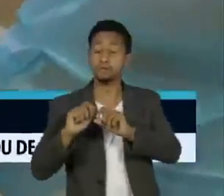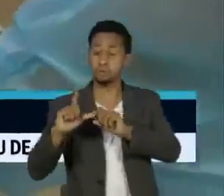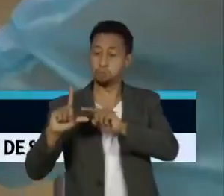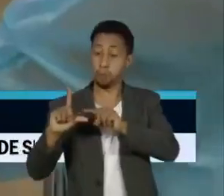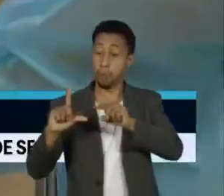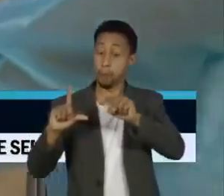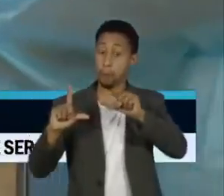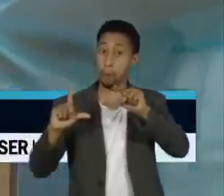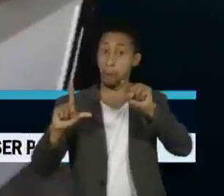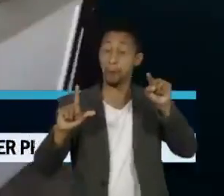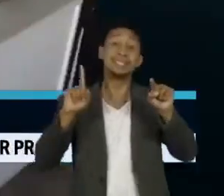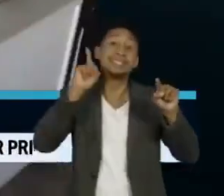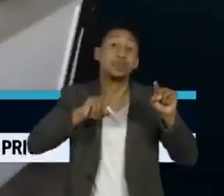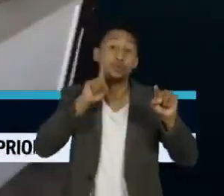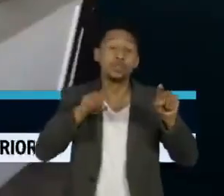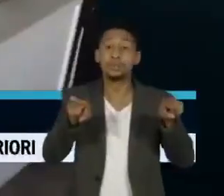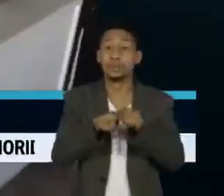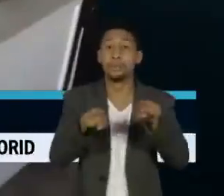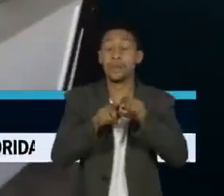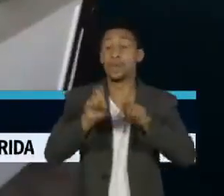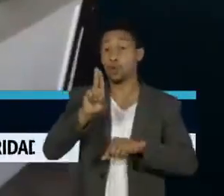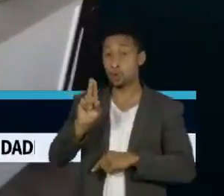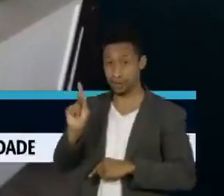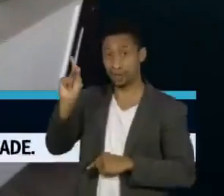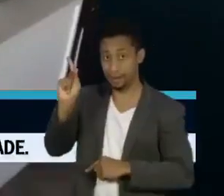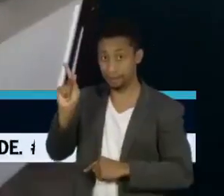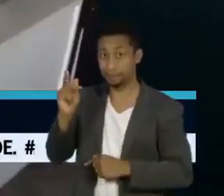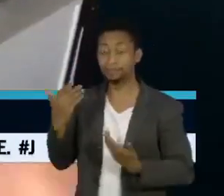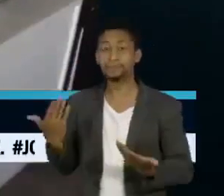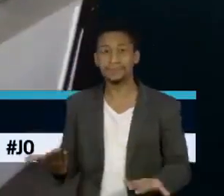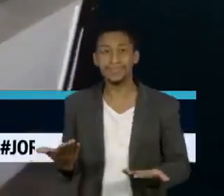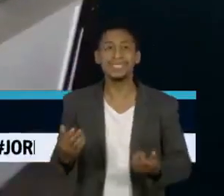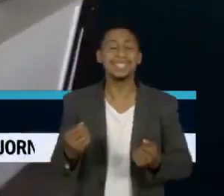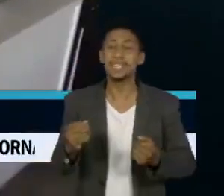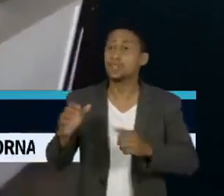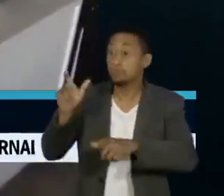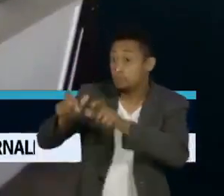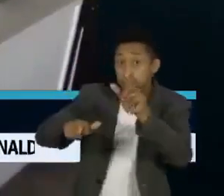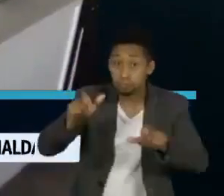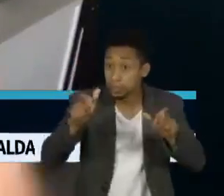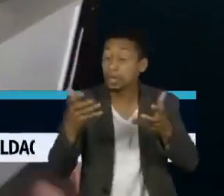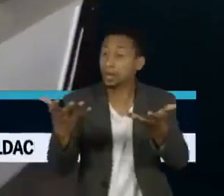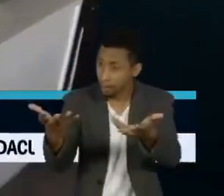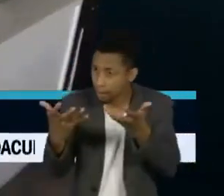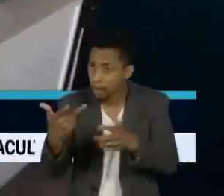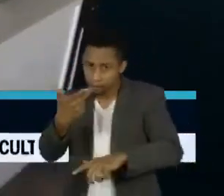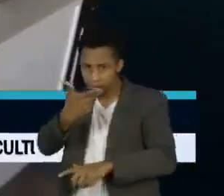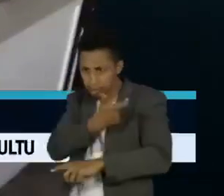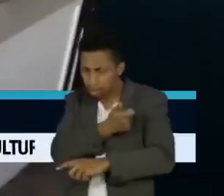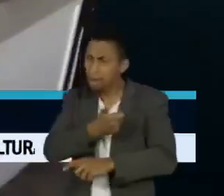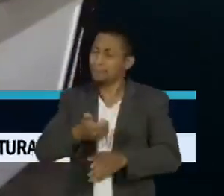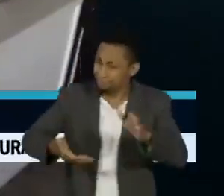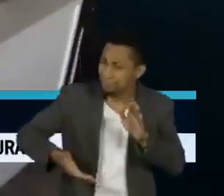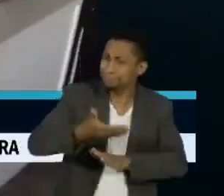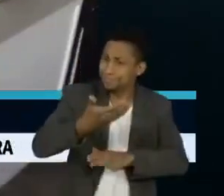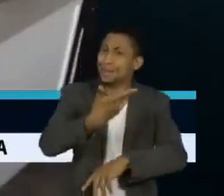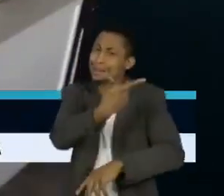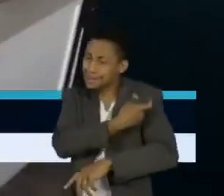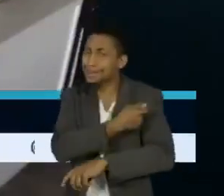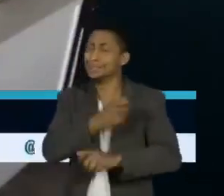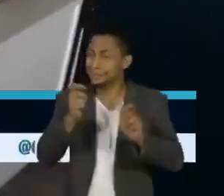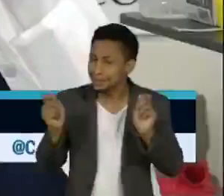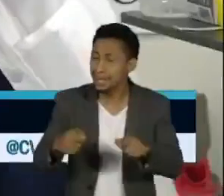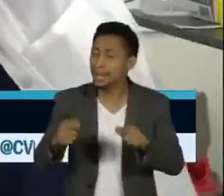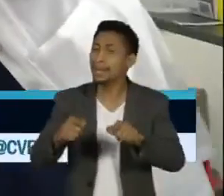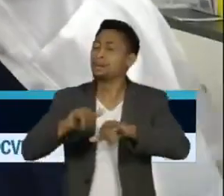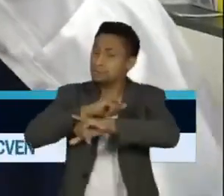Unidos e no Reino Unido. O exemplo das pessoas é muito importante. Então, todo mundo que puder ir se vacinar, as figuras públicas que vão se vacinar, elas estão passando